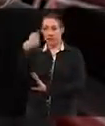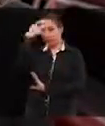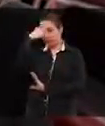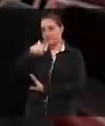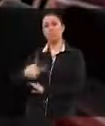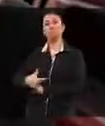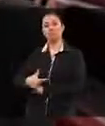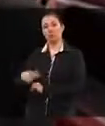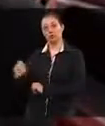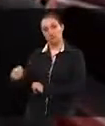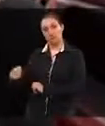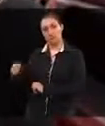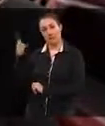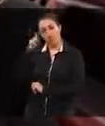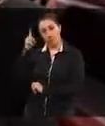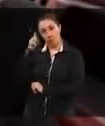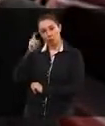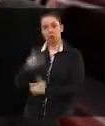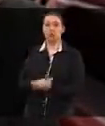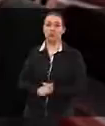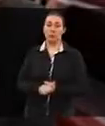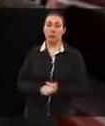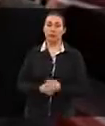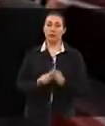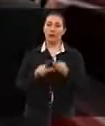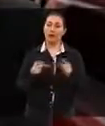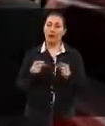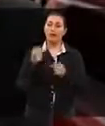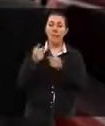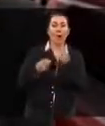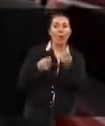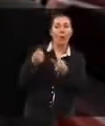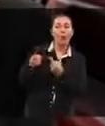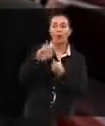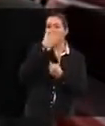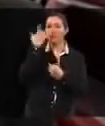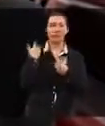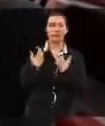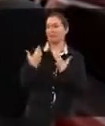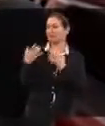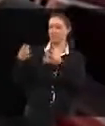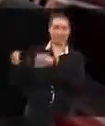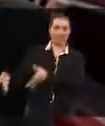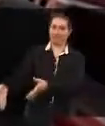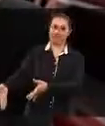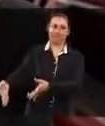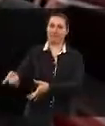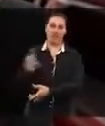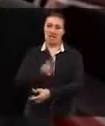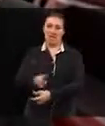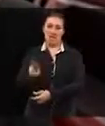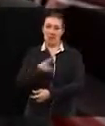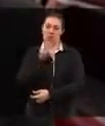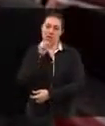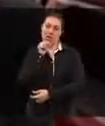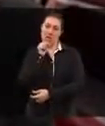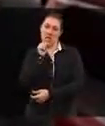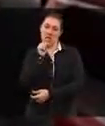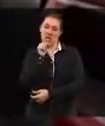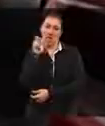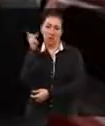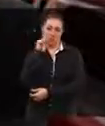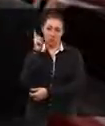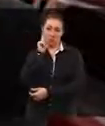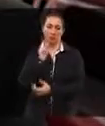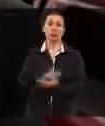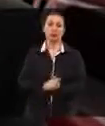por um adulto, né? Mas as pessoas acabam deixando de ter esse hábito, elas não formam este hábito. Então, nós